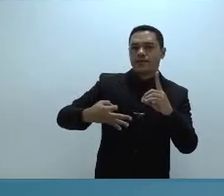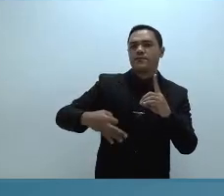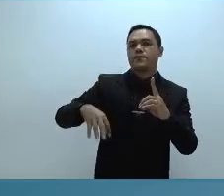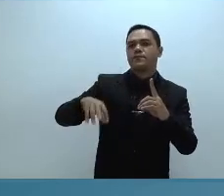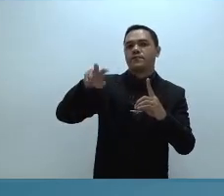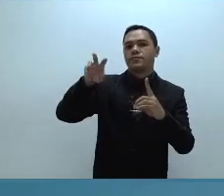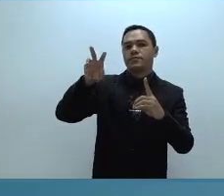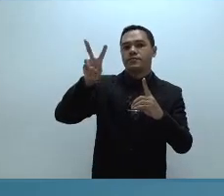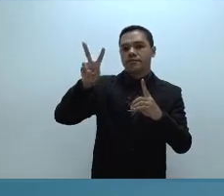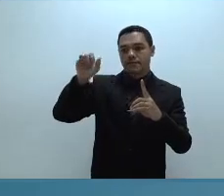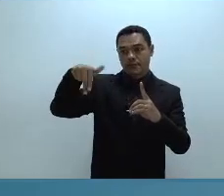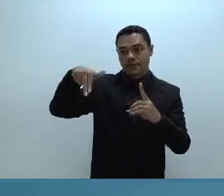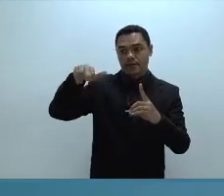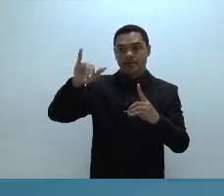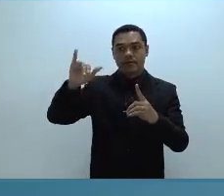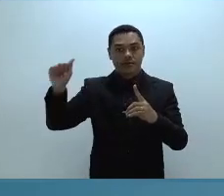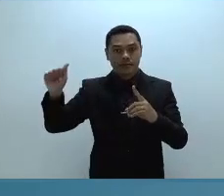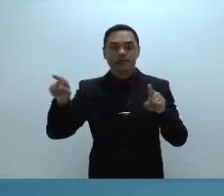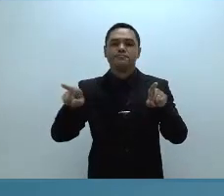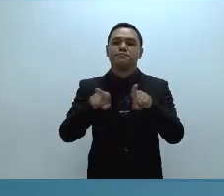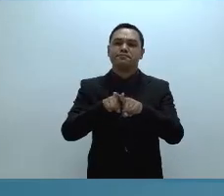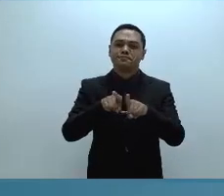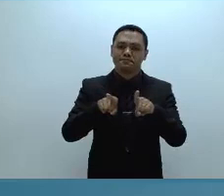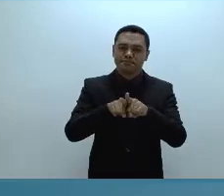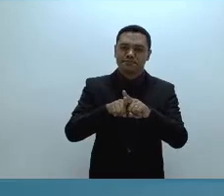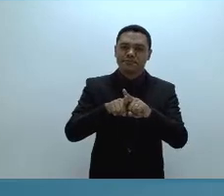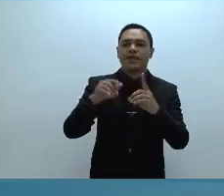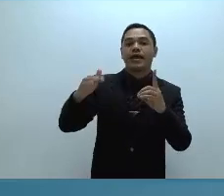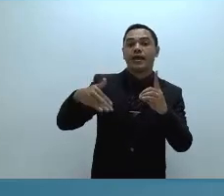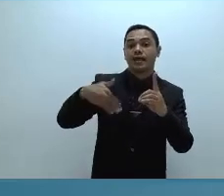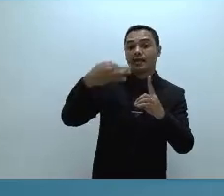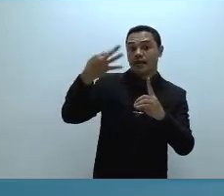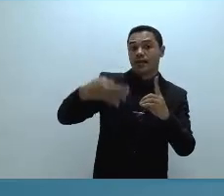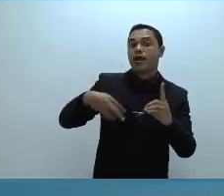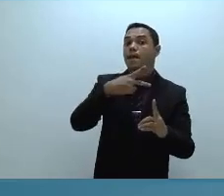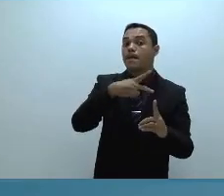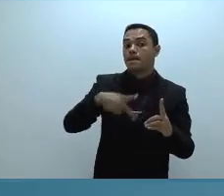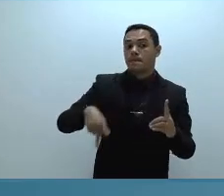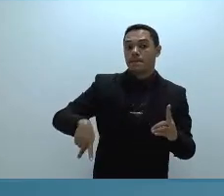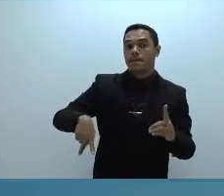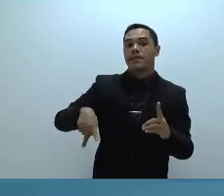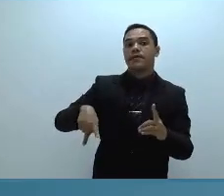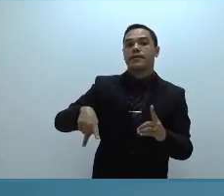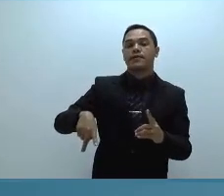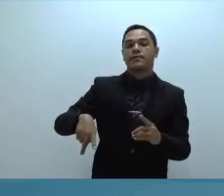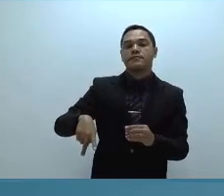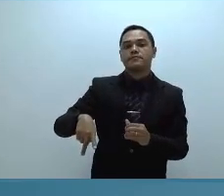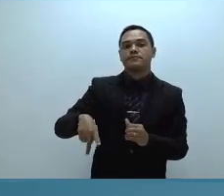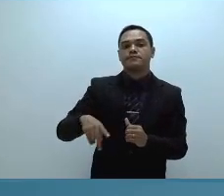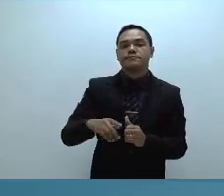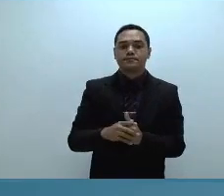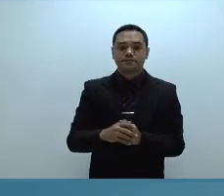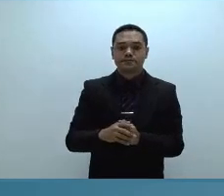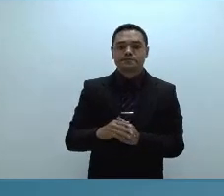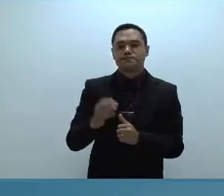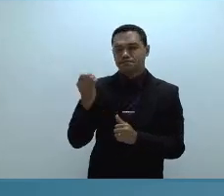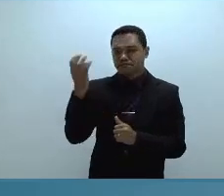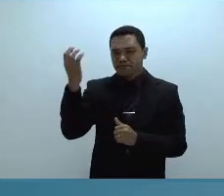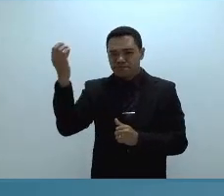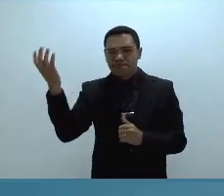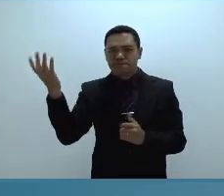viagem institucional e pediu para que eu presidisse esta sessão do pleno.